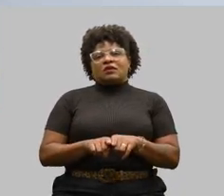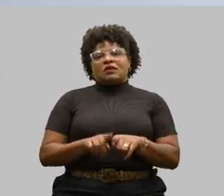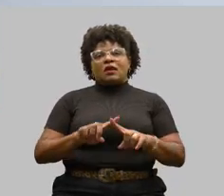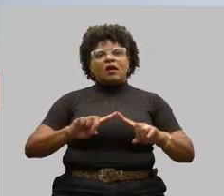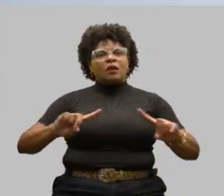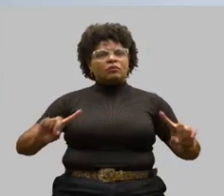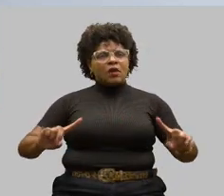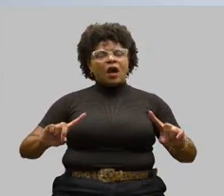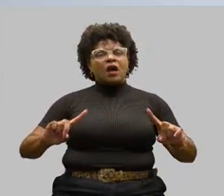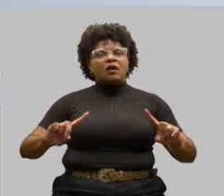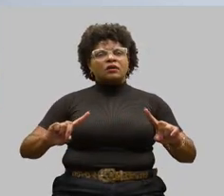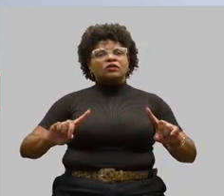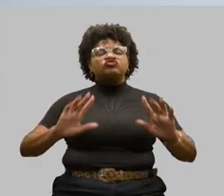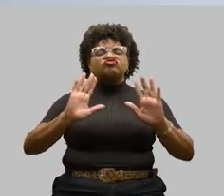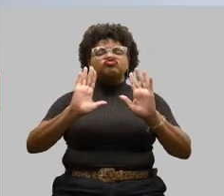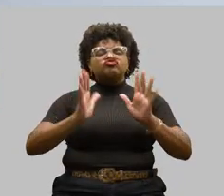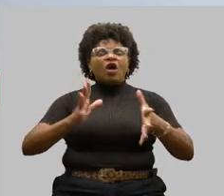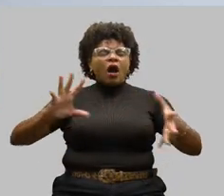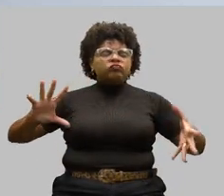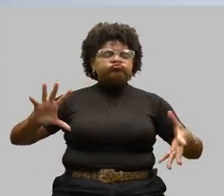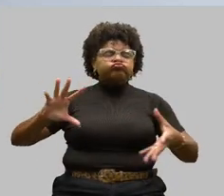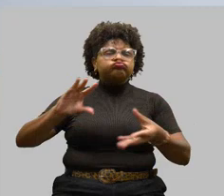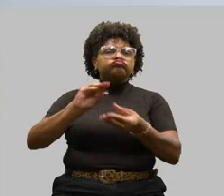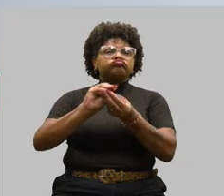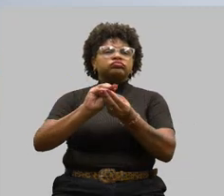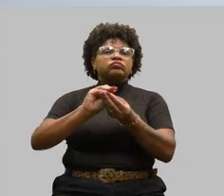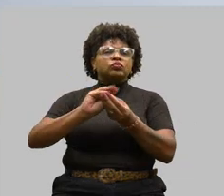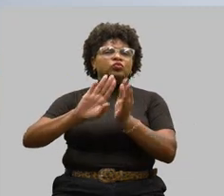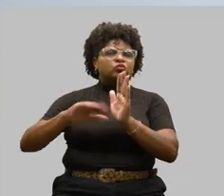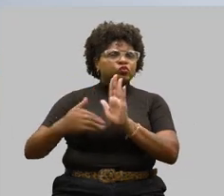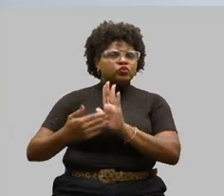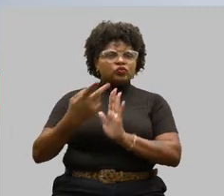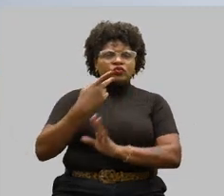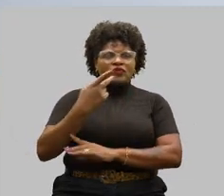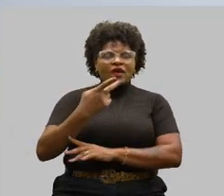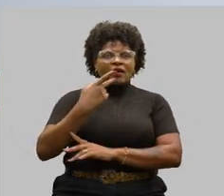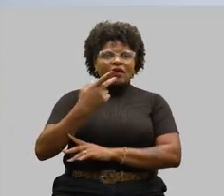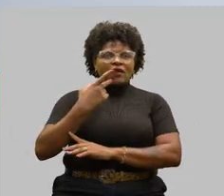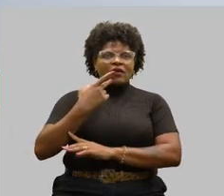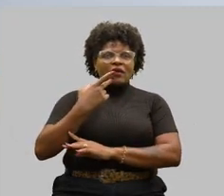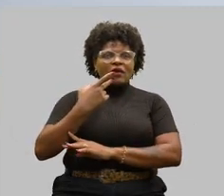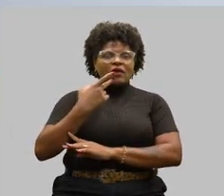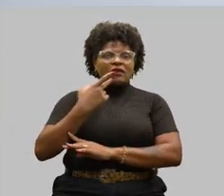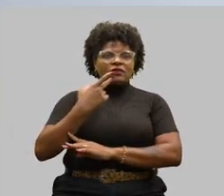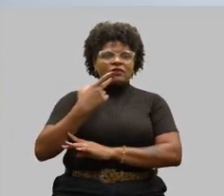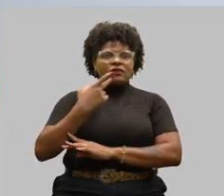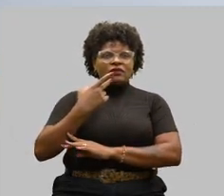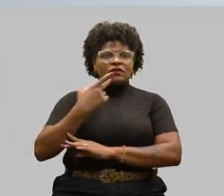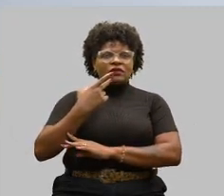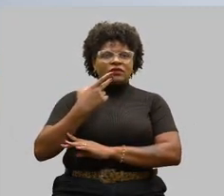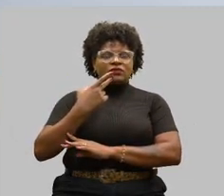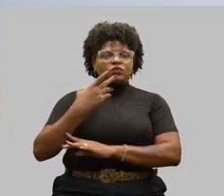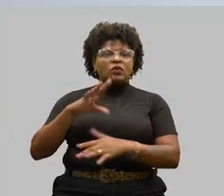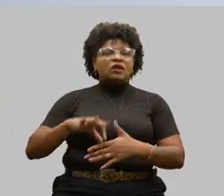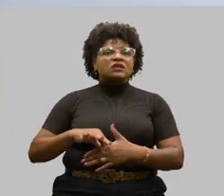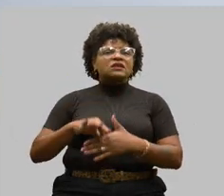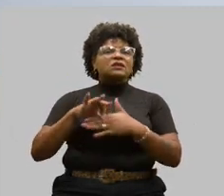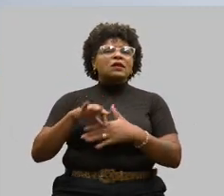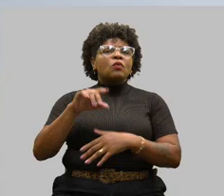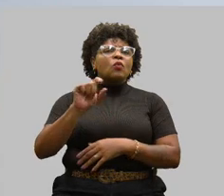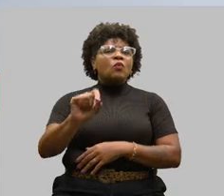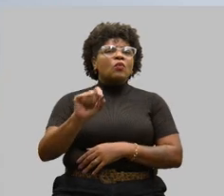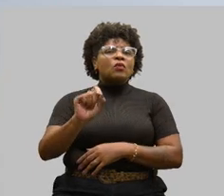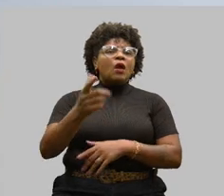a todo esse cenário já discutido ressaltar a questão realmente do problema enraizado